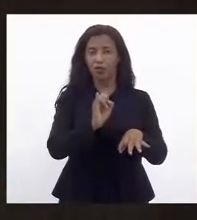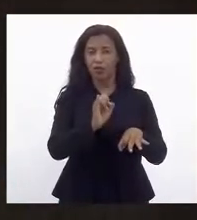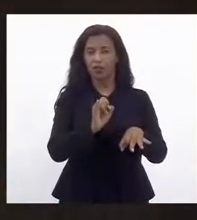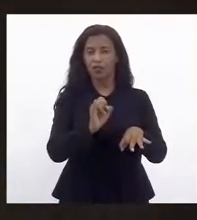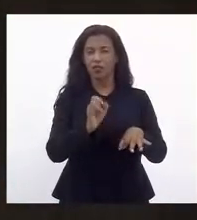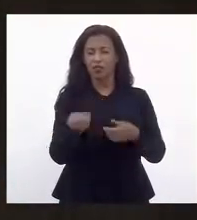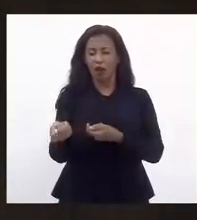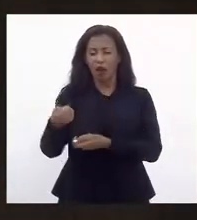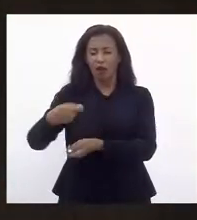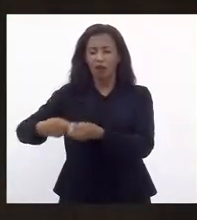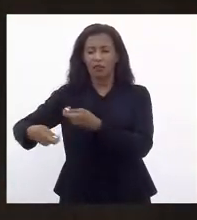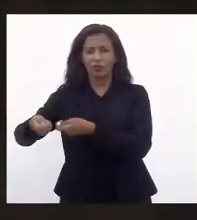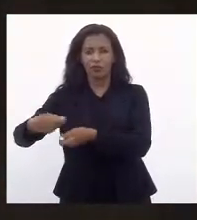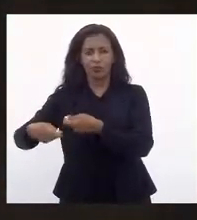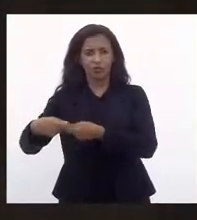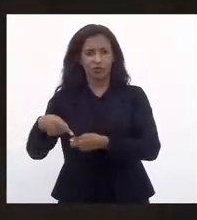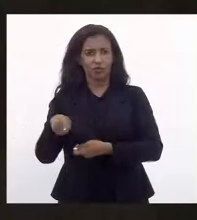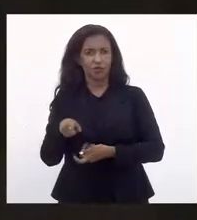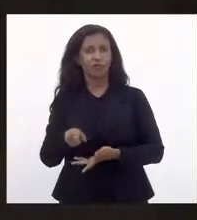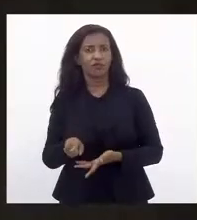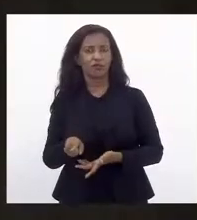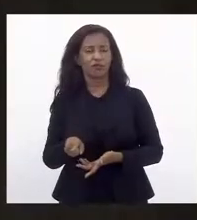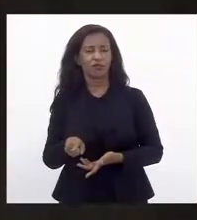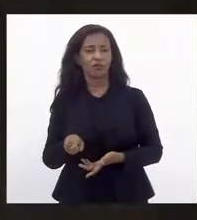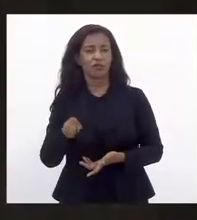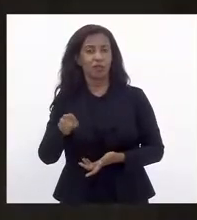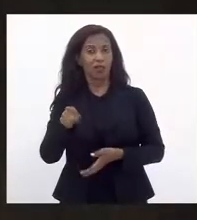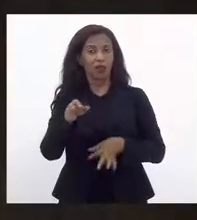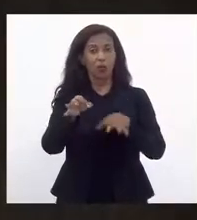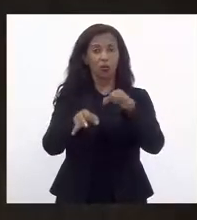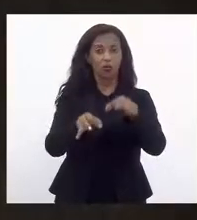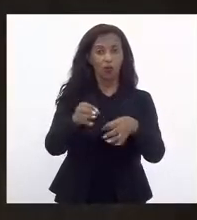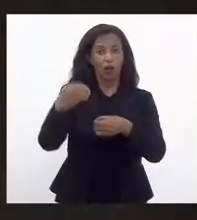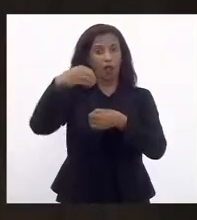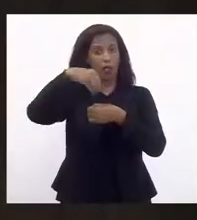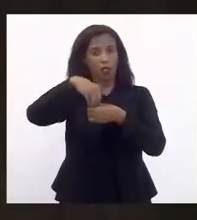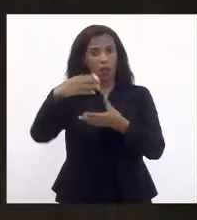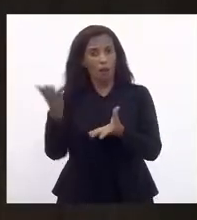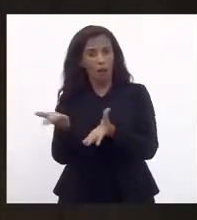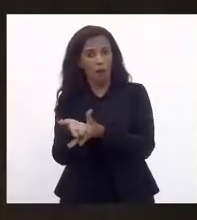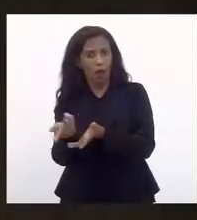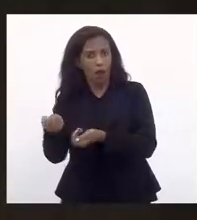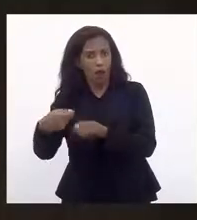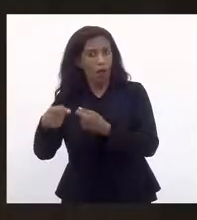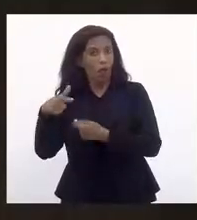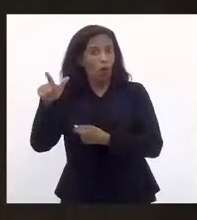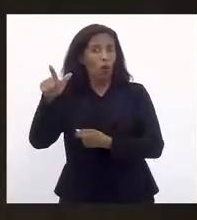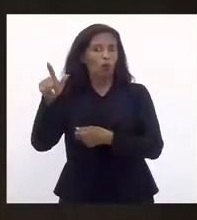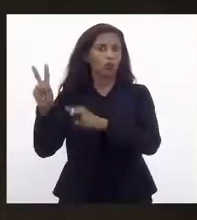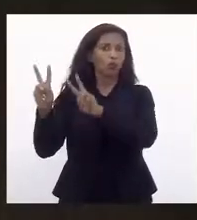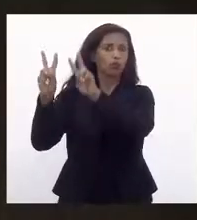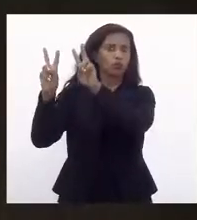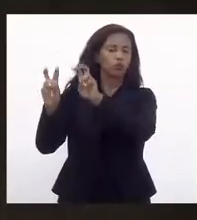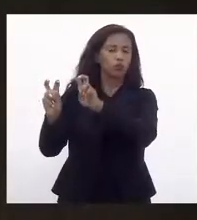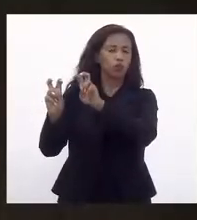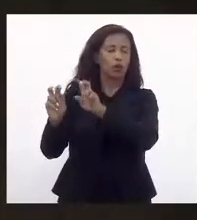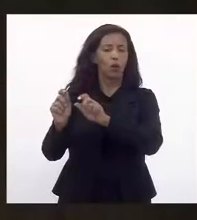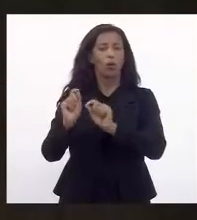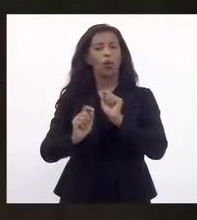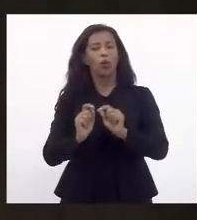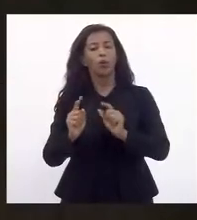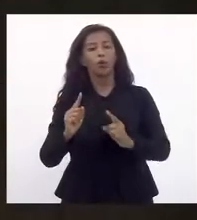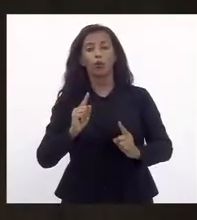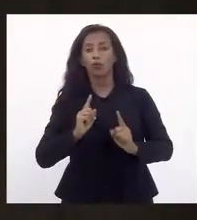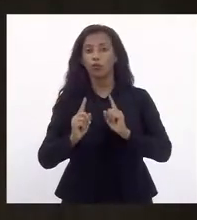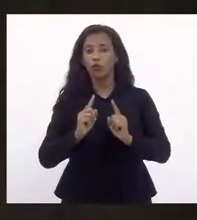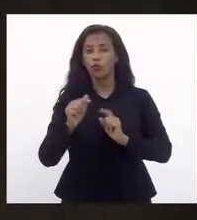medida administrativa que fora julgada dentro do processo administrativo, isso é outra história. O que nós estamos discutindo aqui,